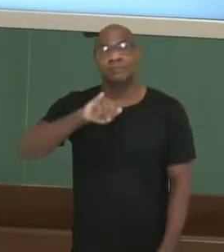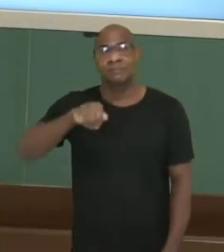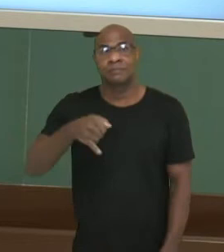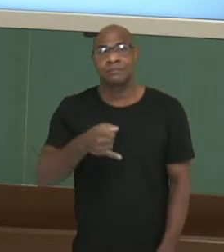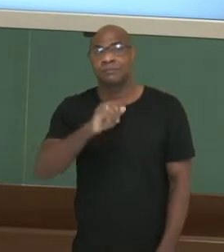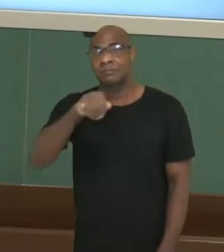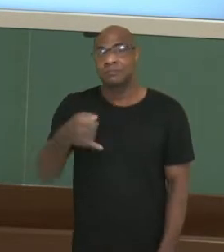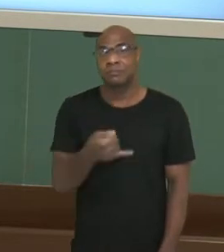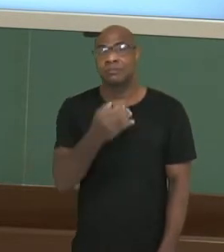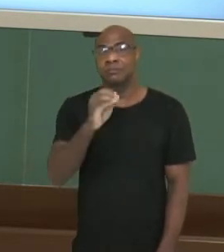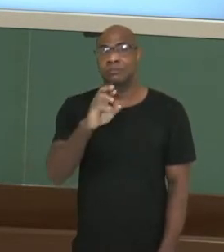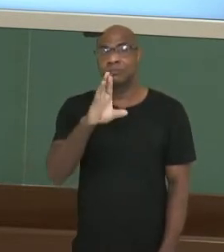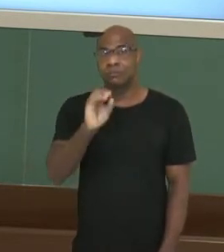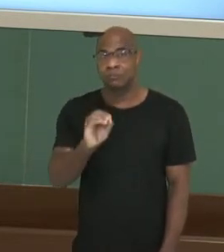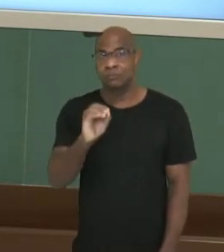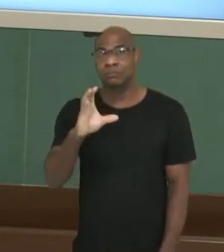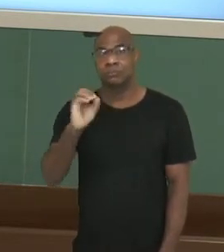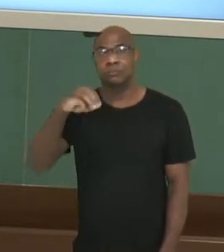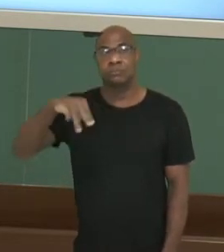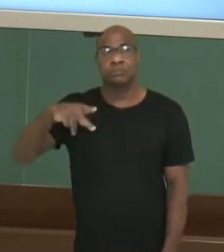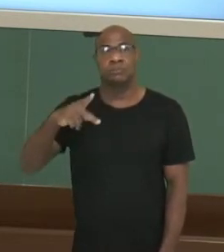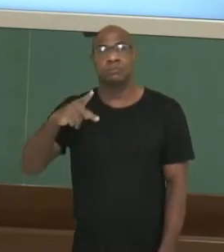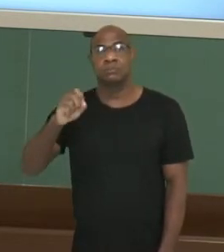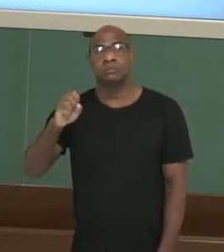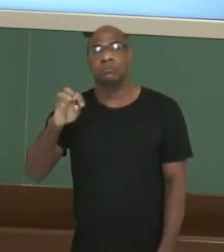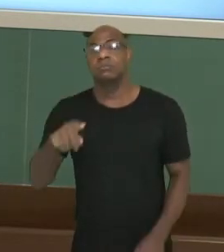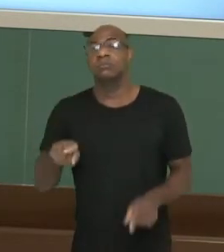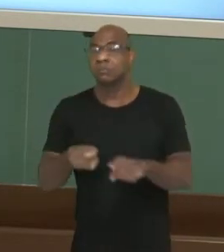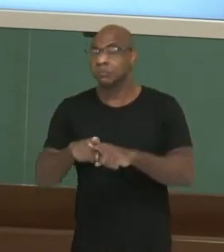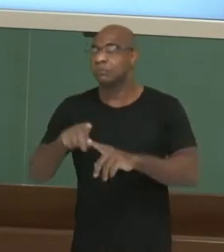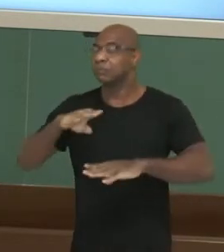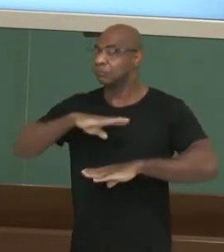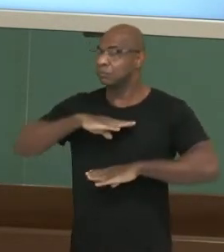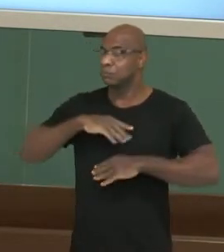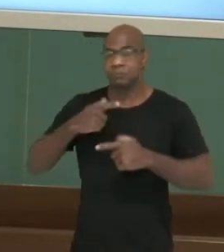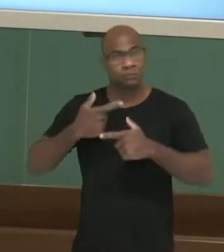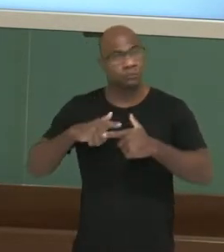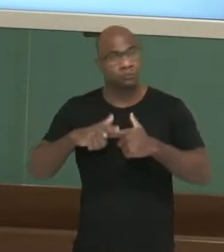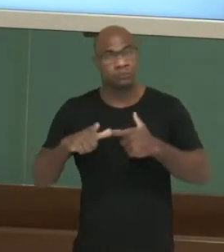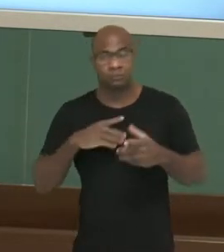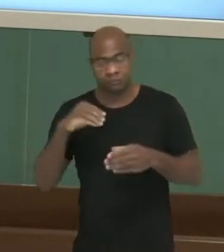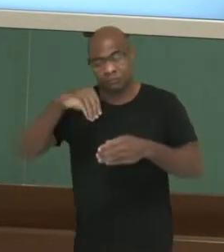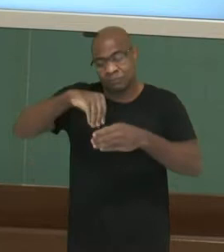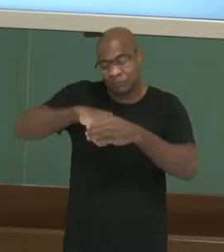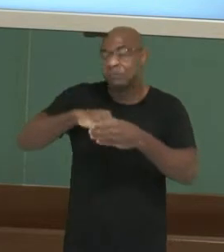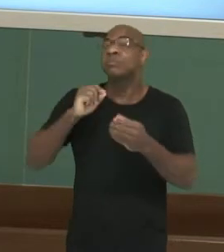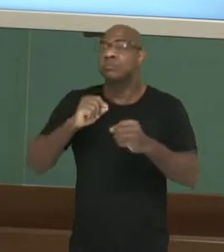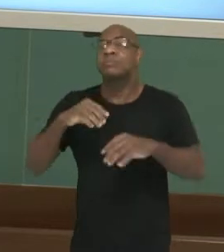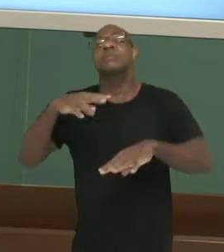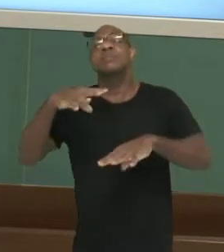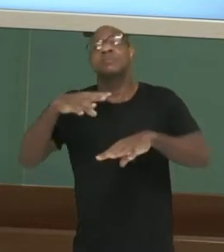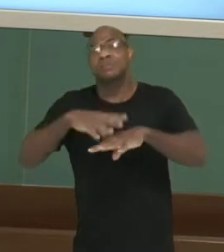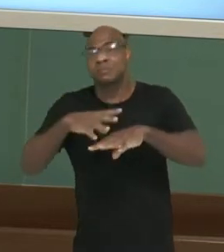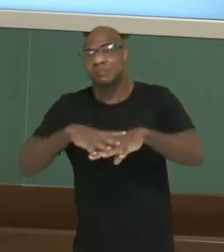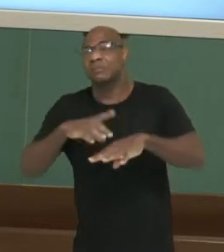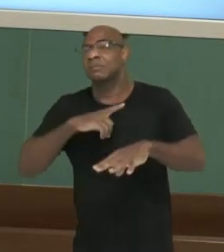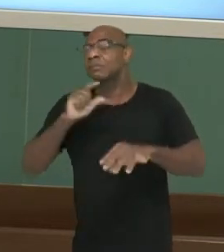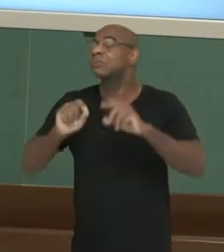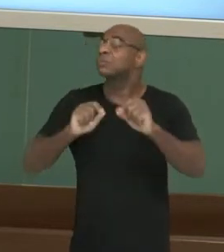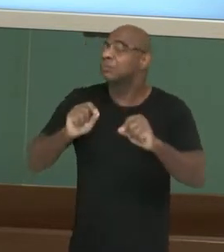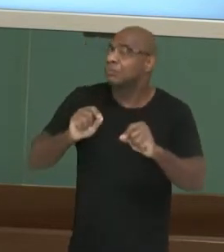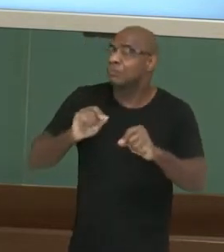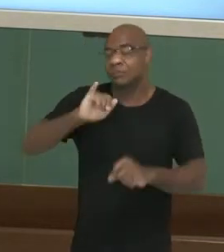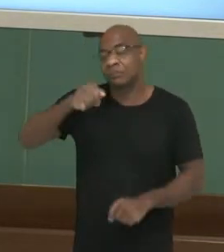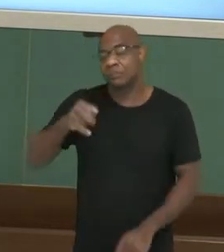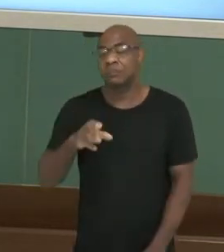e entender isso e resolver situações, problemas que envolvam essas porcentagens e esses juros compostos